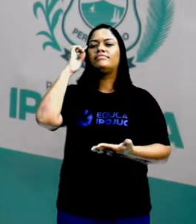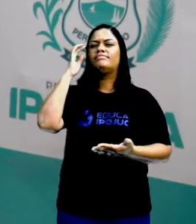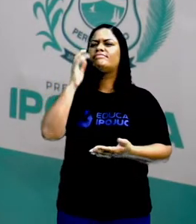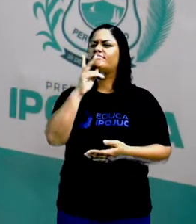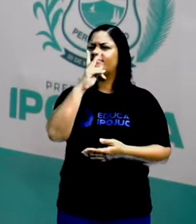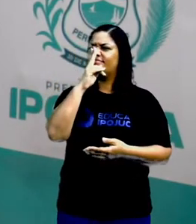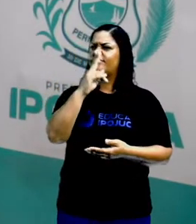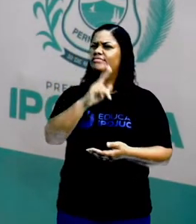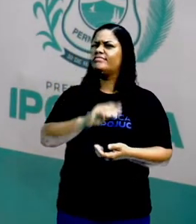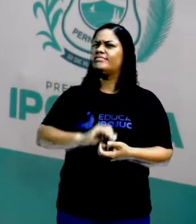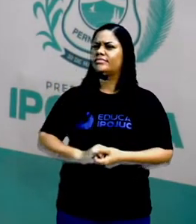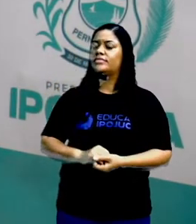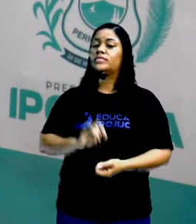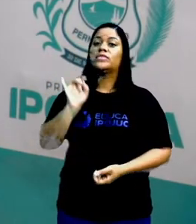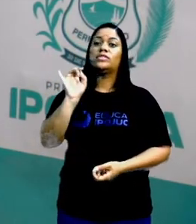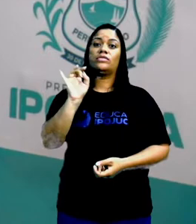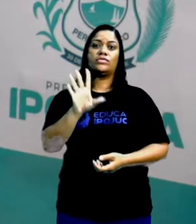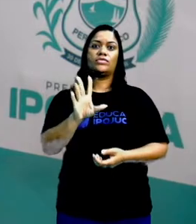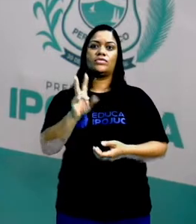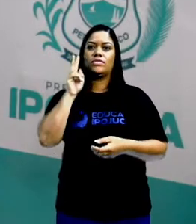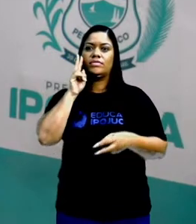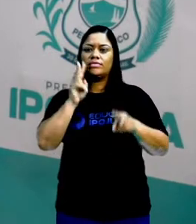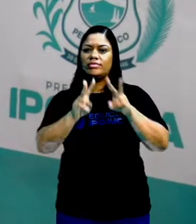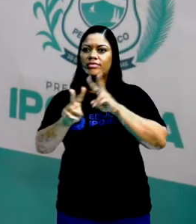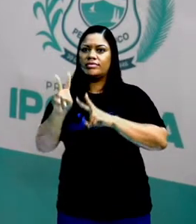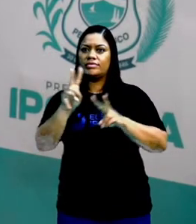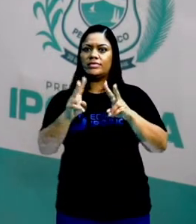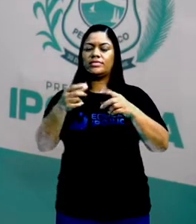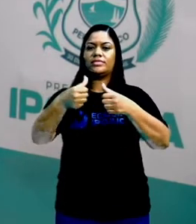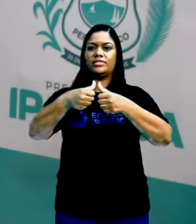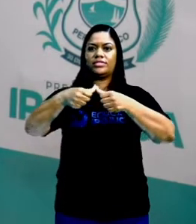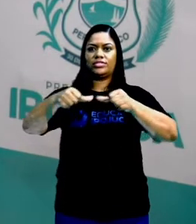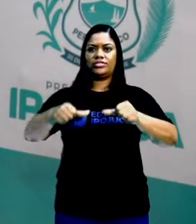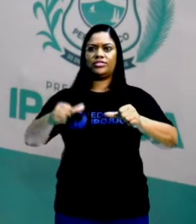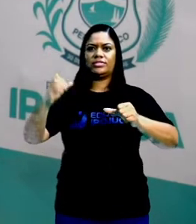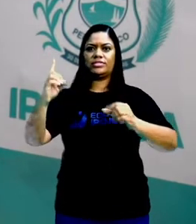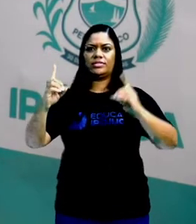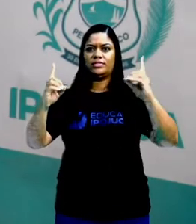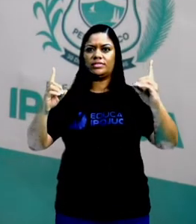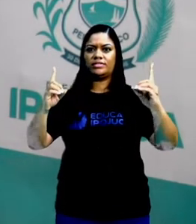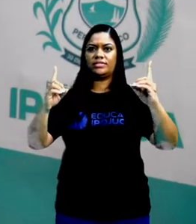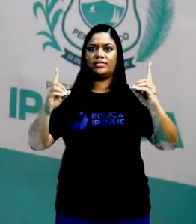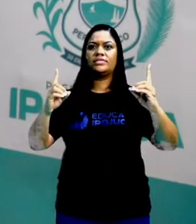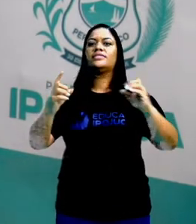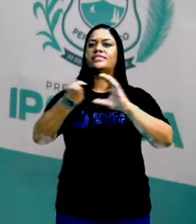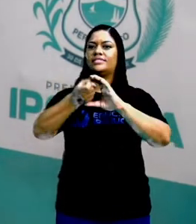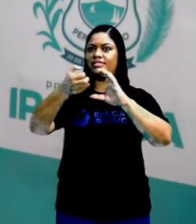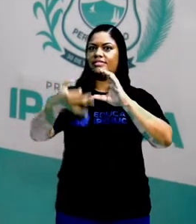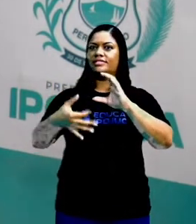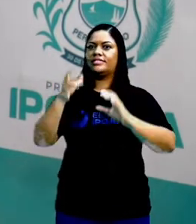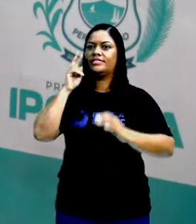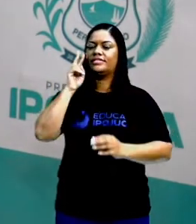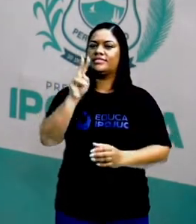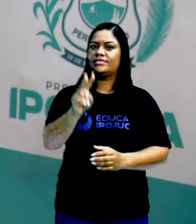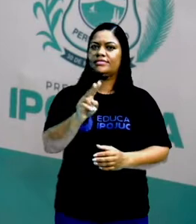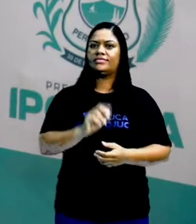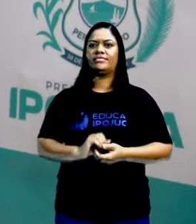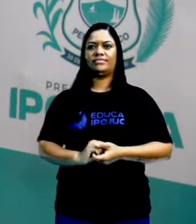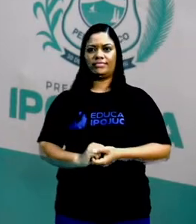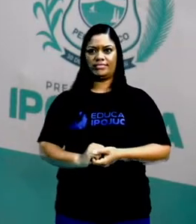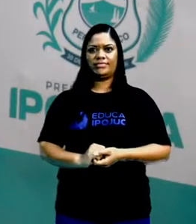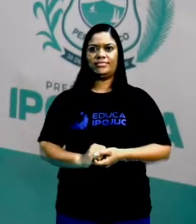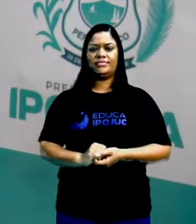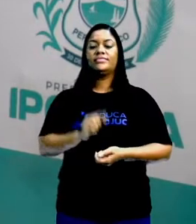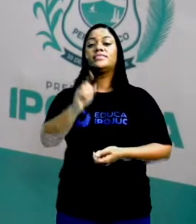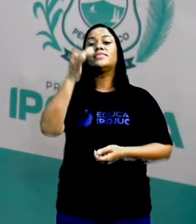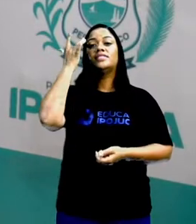Ou será que apenas é o ponto onde cada um está que define aquilo que eles estão defendendo? O que é